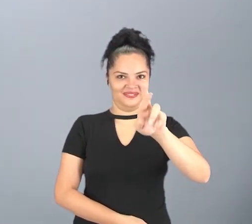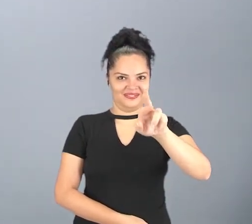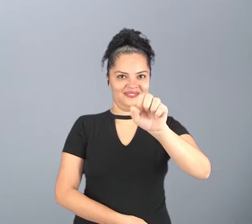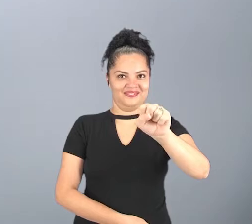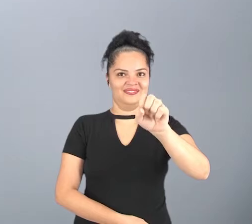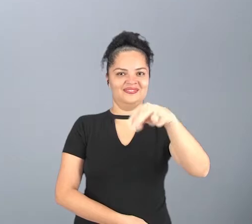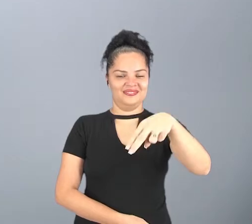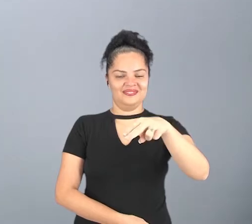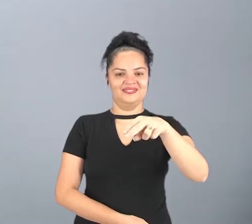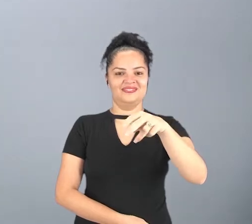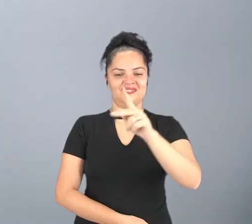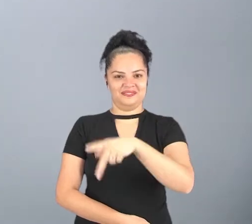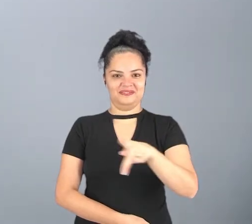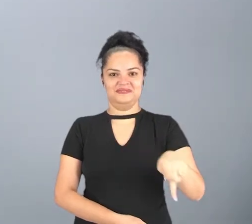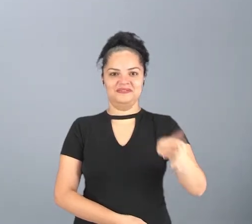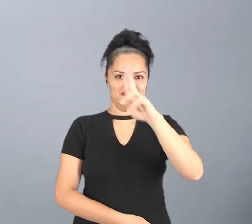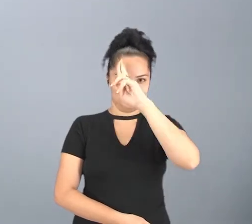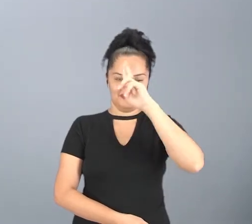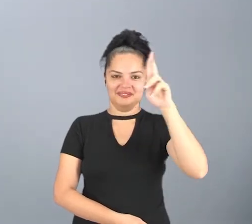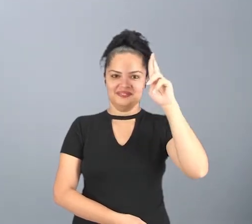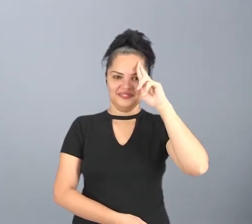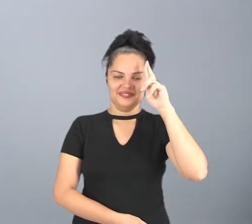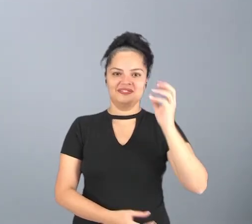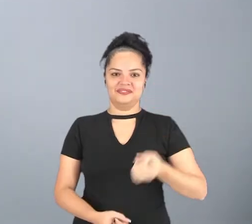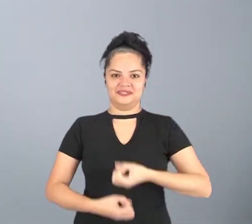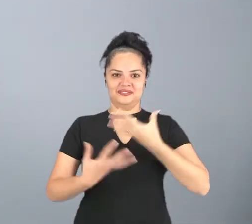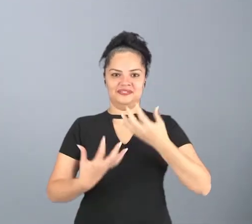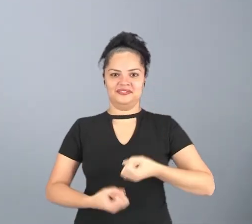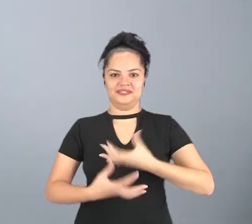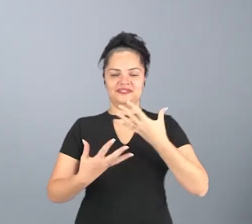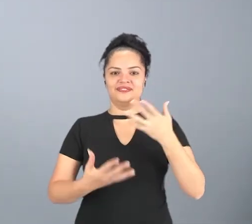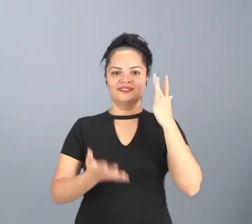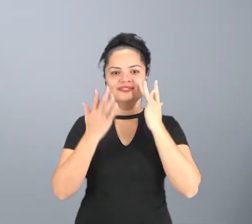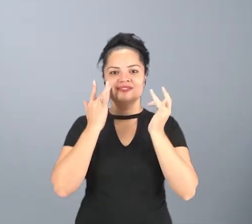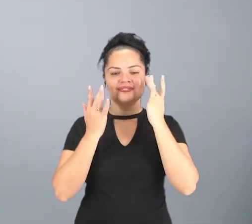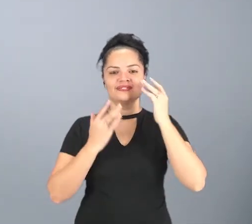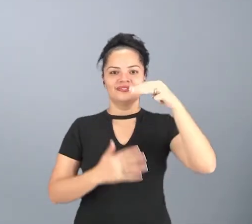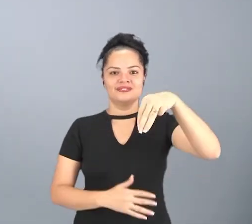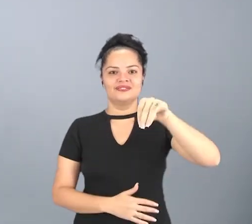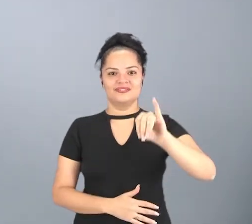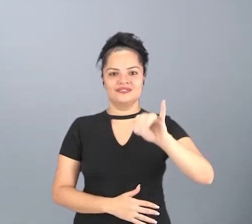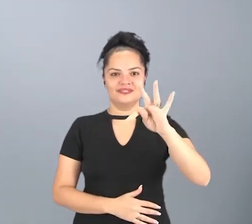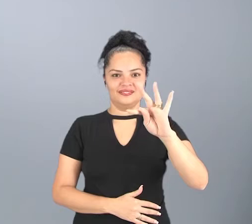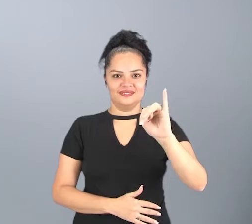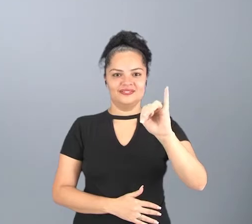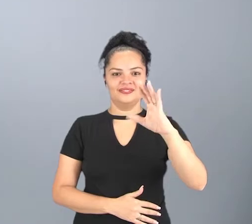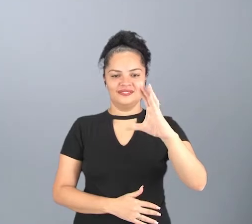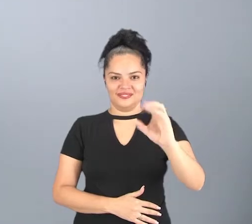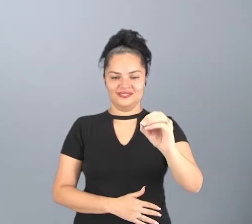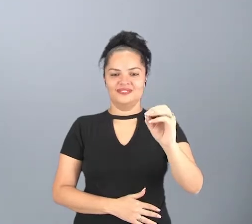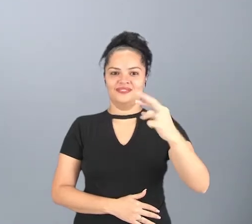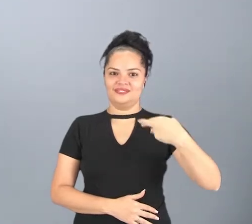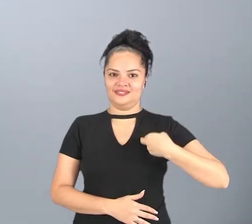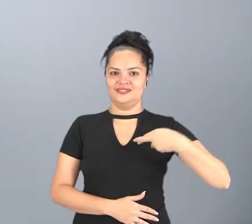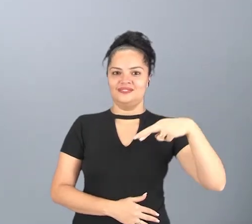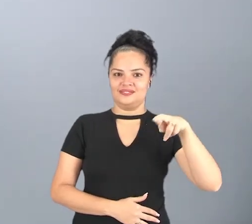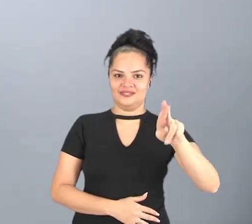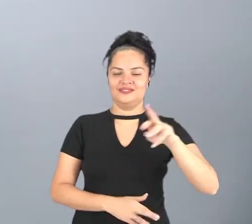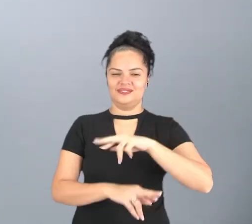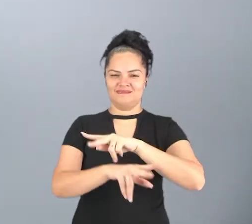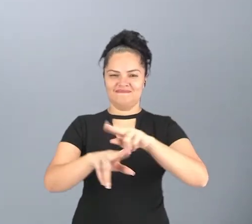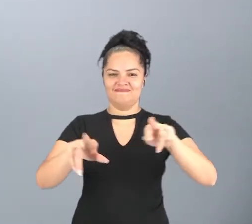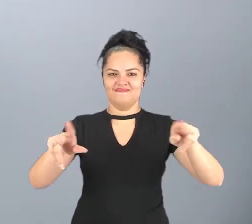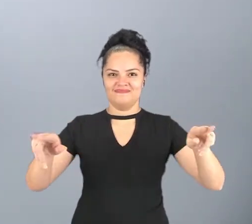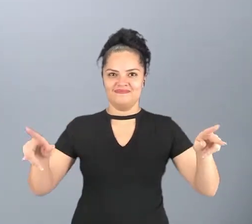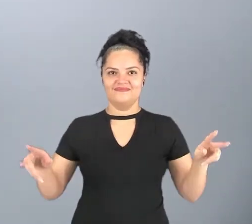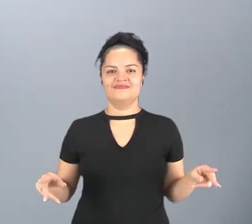com a nossa sexta parte, ainda falando sobre as manifestações artísticas e mítico-religiosas. Sumérias, egípcias, fenícias, hebraicas, maia, incas,